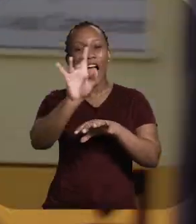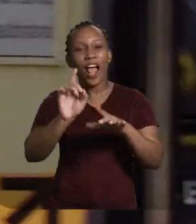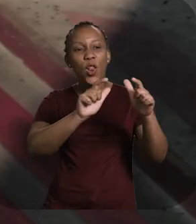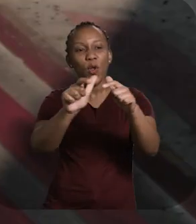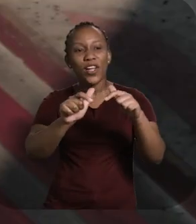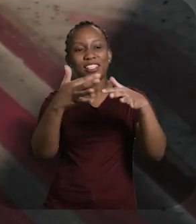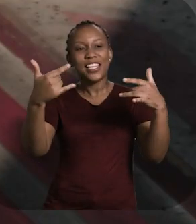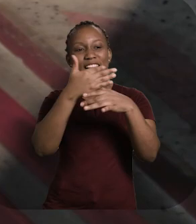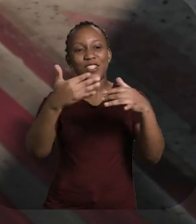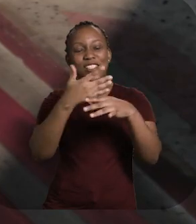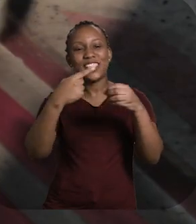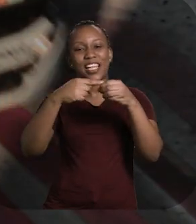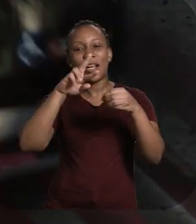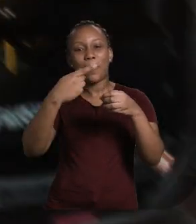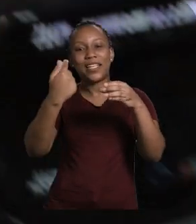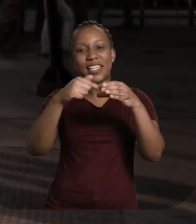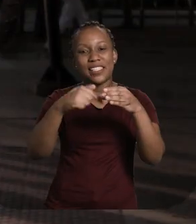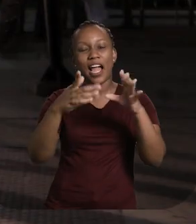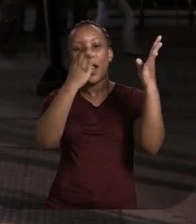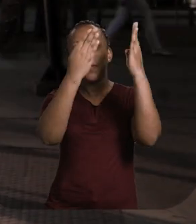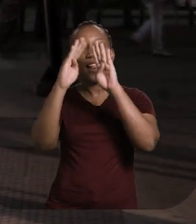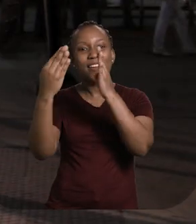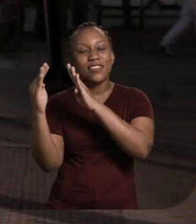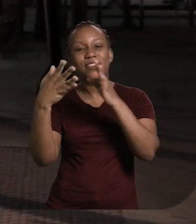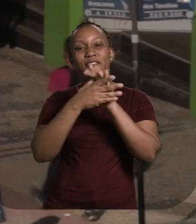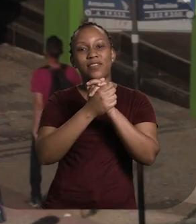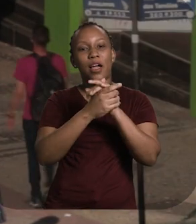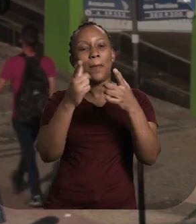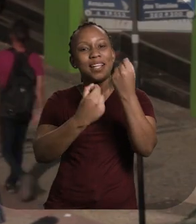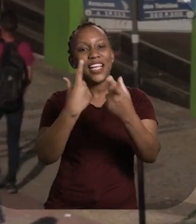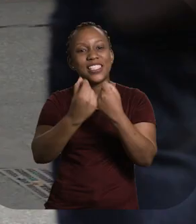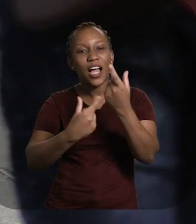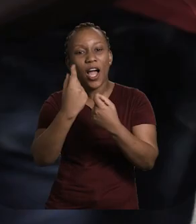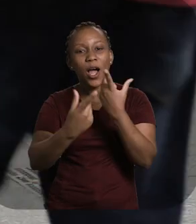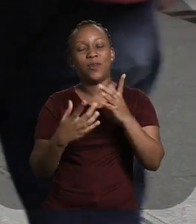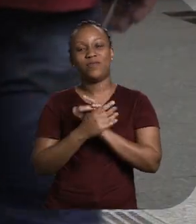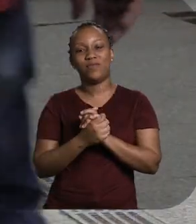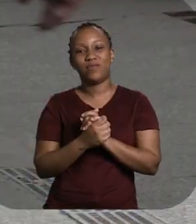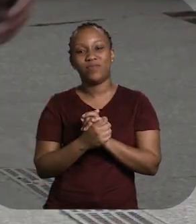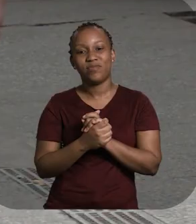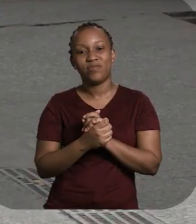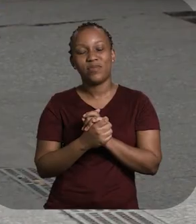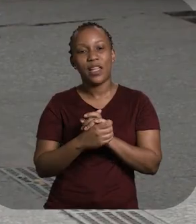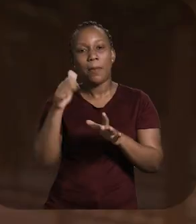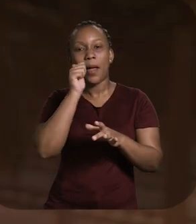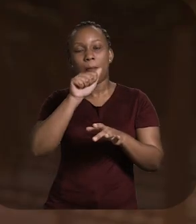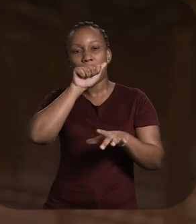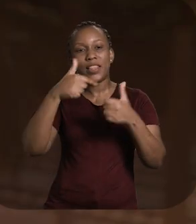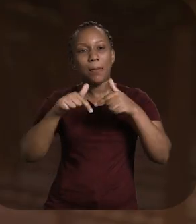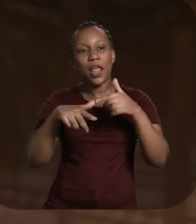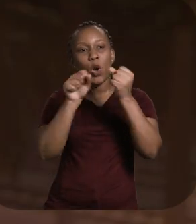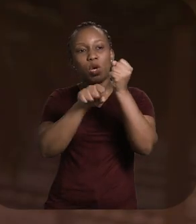a conhecer cada canto do centro da cidade. A Praça 7, o Palácio das Artes, a Praça da Estação. Minha